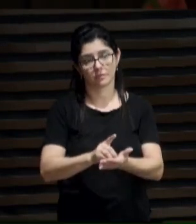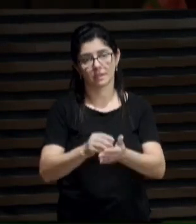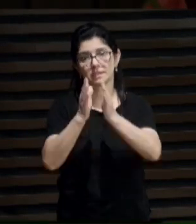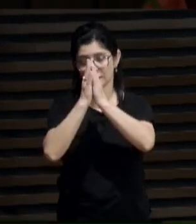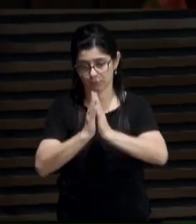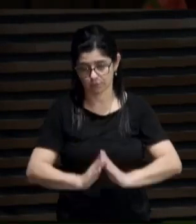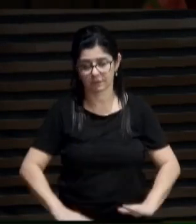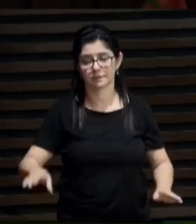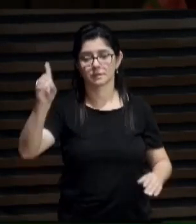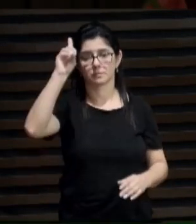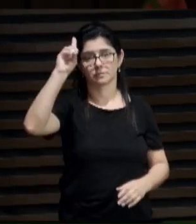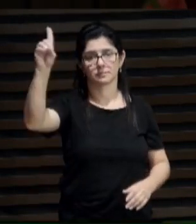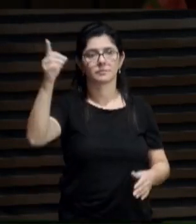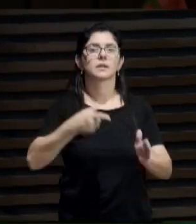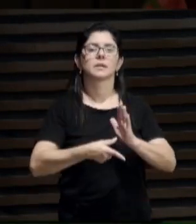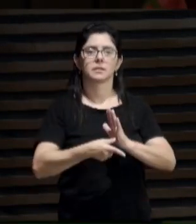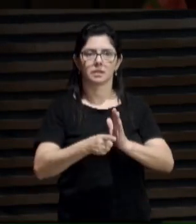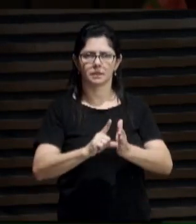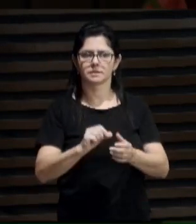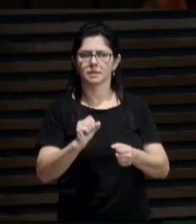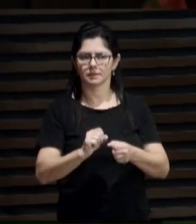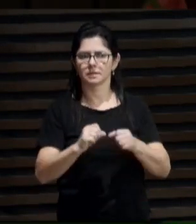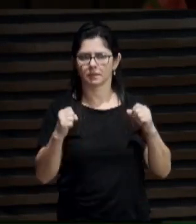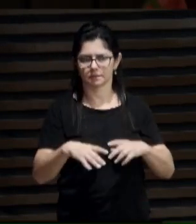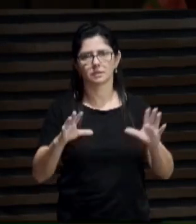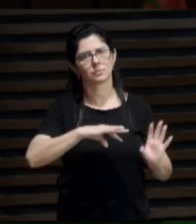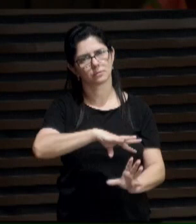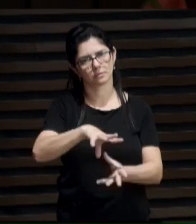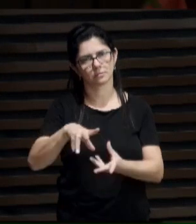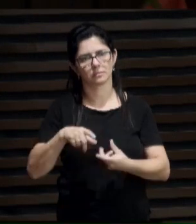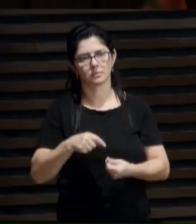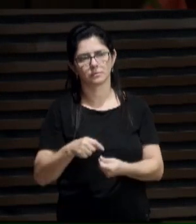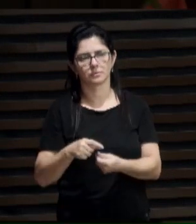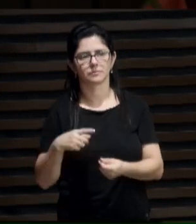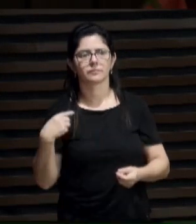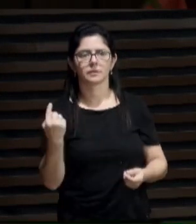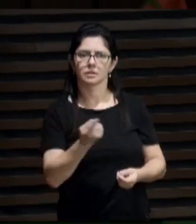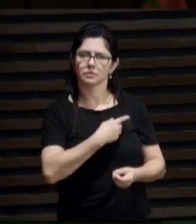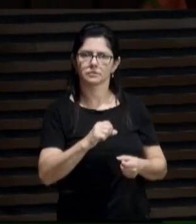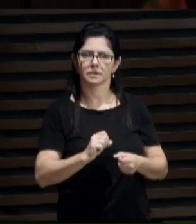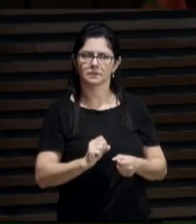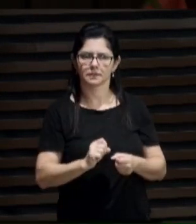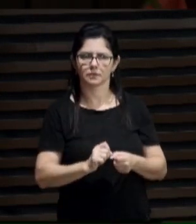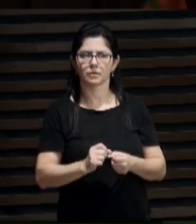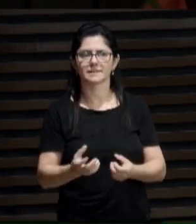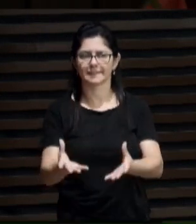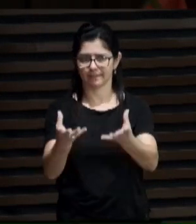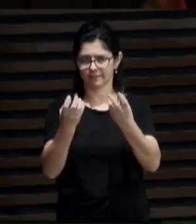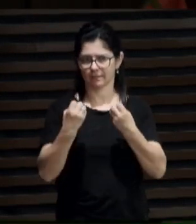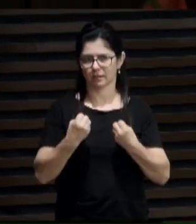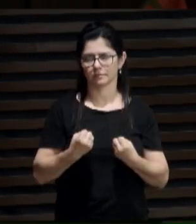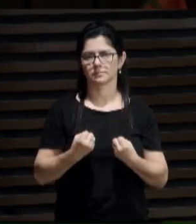Deus antes da fundação do mundo e nos fazendo aceitáveis a Ele. Foi